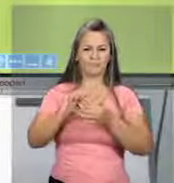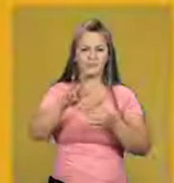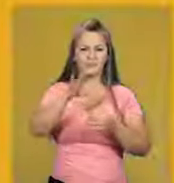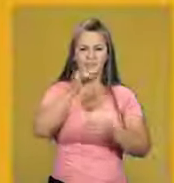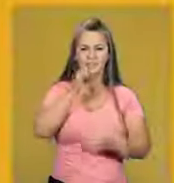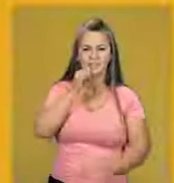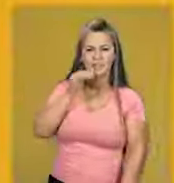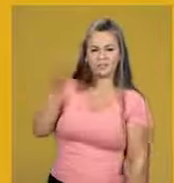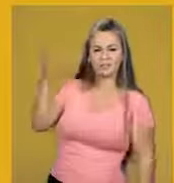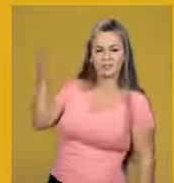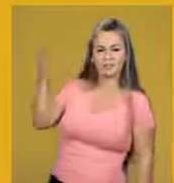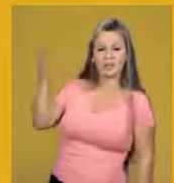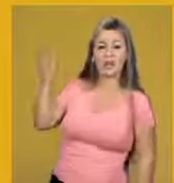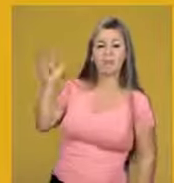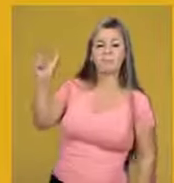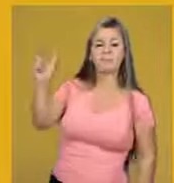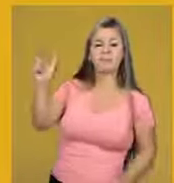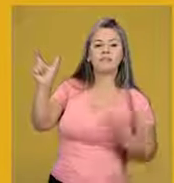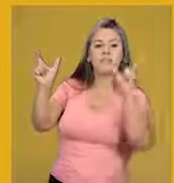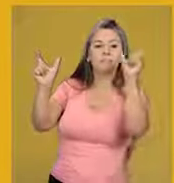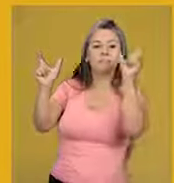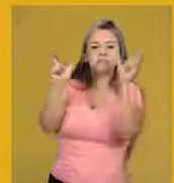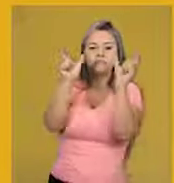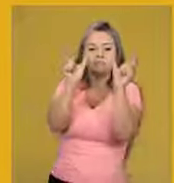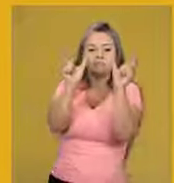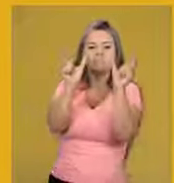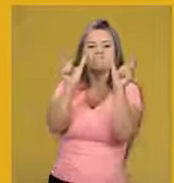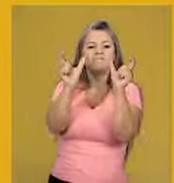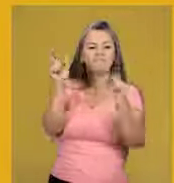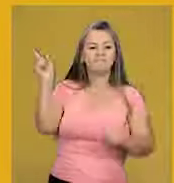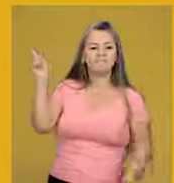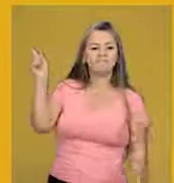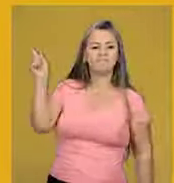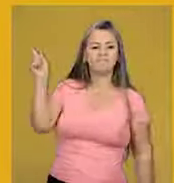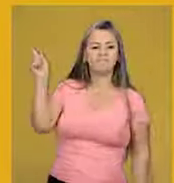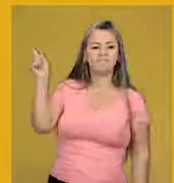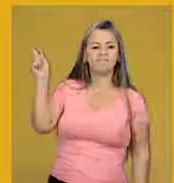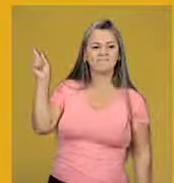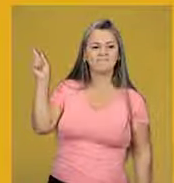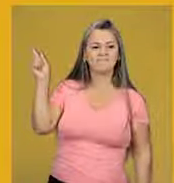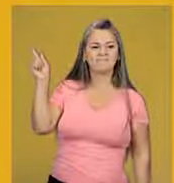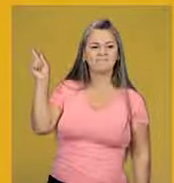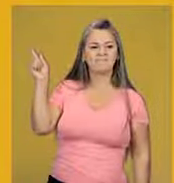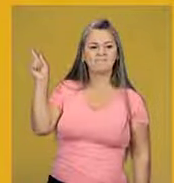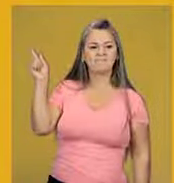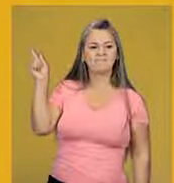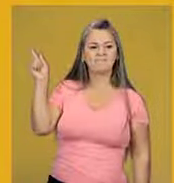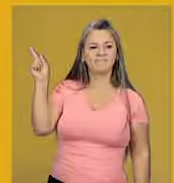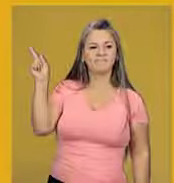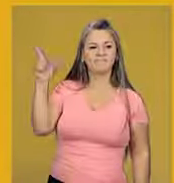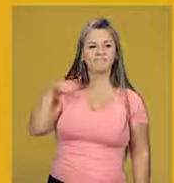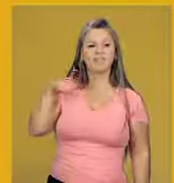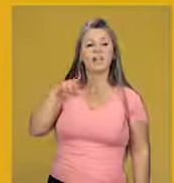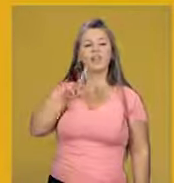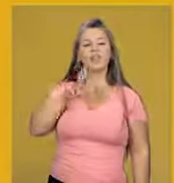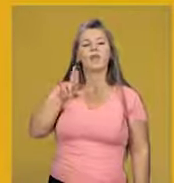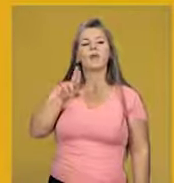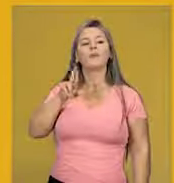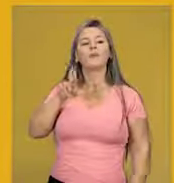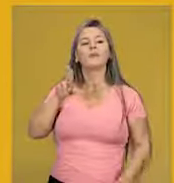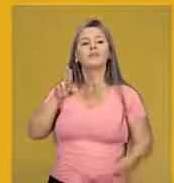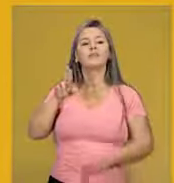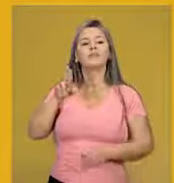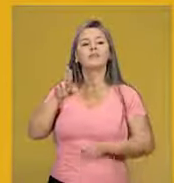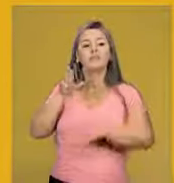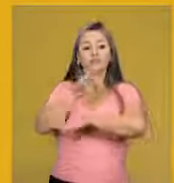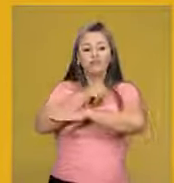pilhas associadas. A primeira associação representada é a associação de geradores em série. Na associação